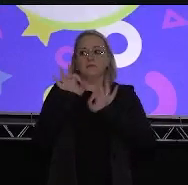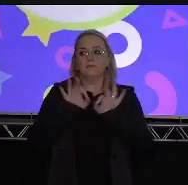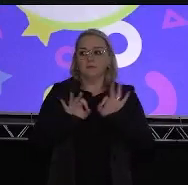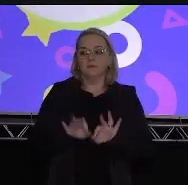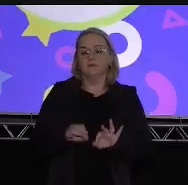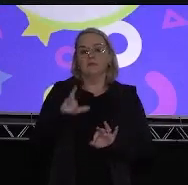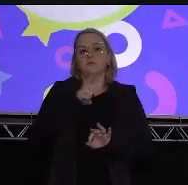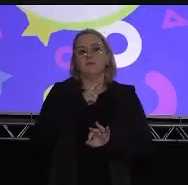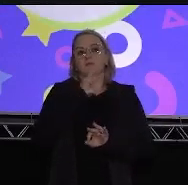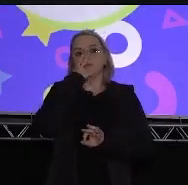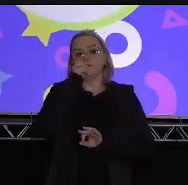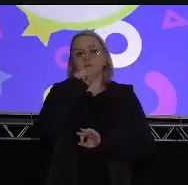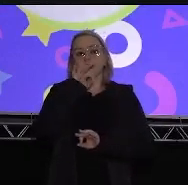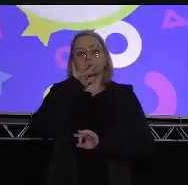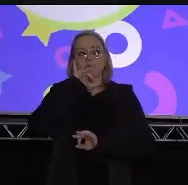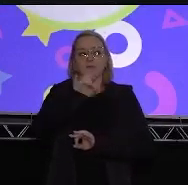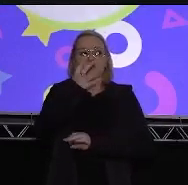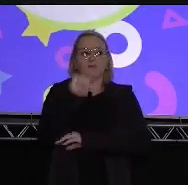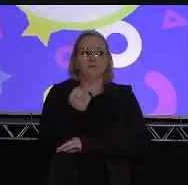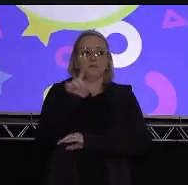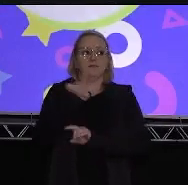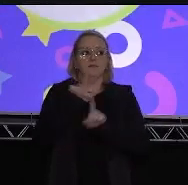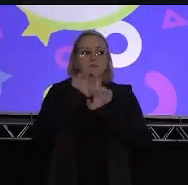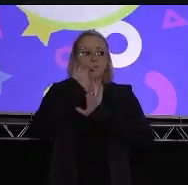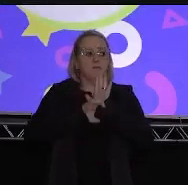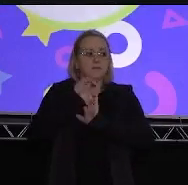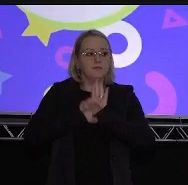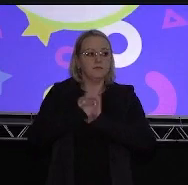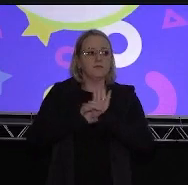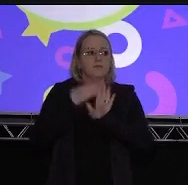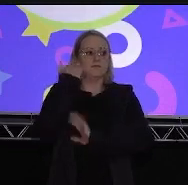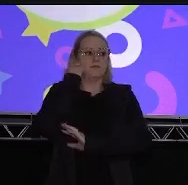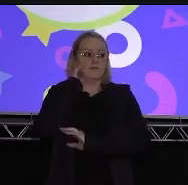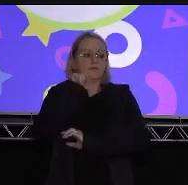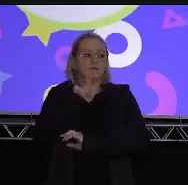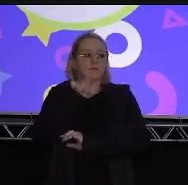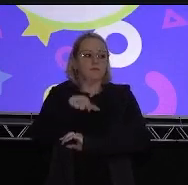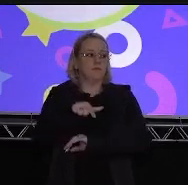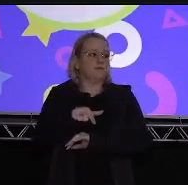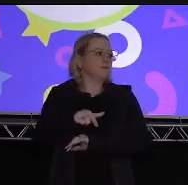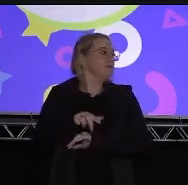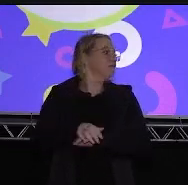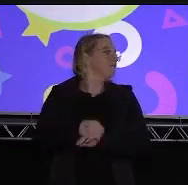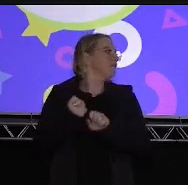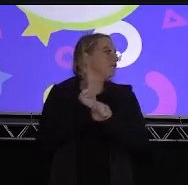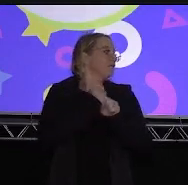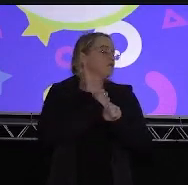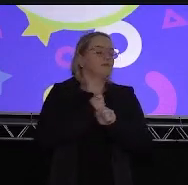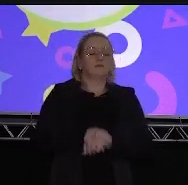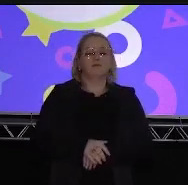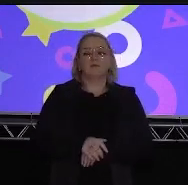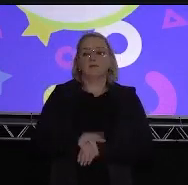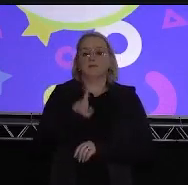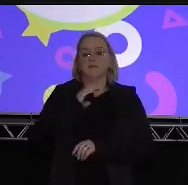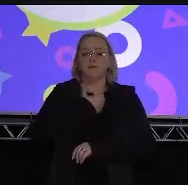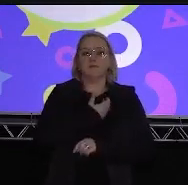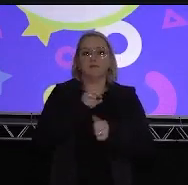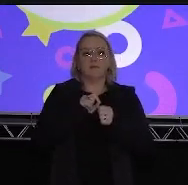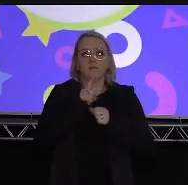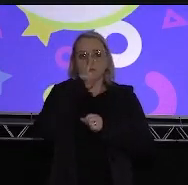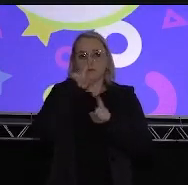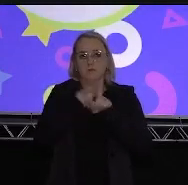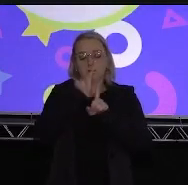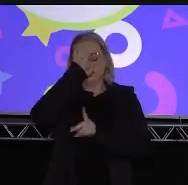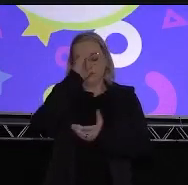a sprint zero, onde a gente faz as provas de conceito e aí entende aquilo que tem mais risco para construir. A gente também